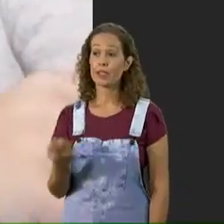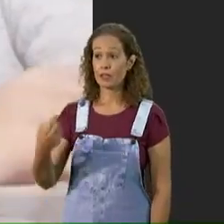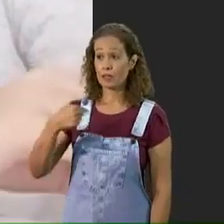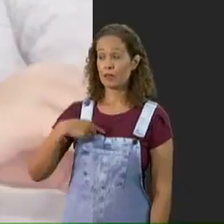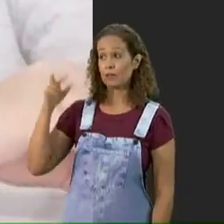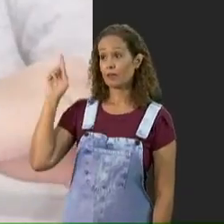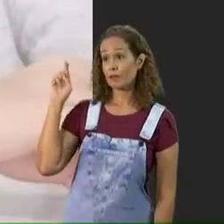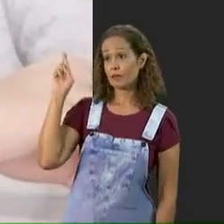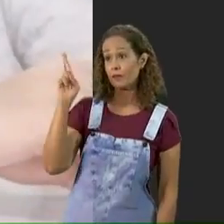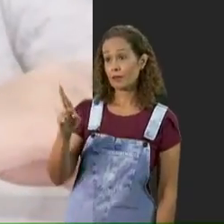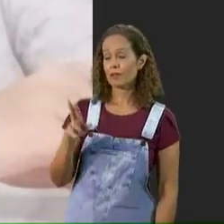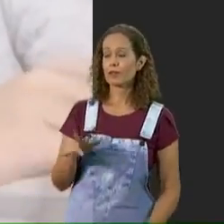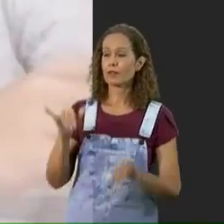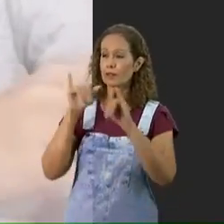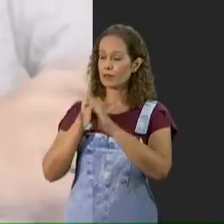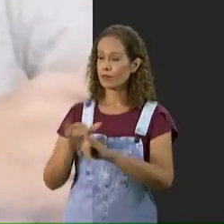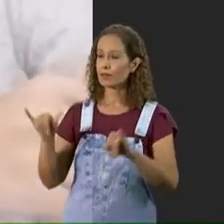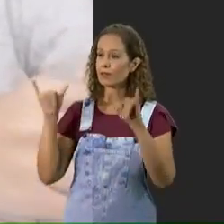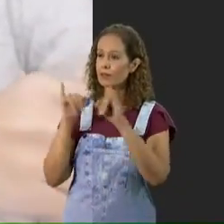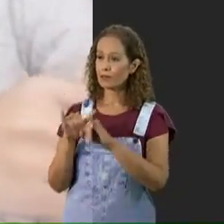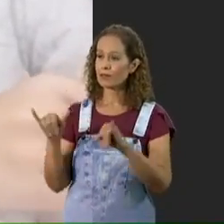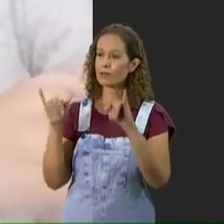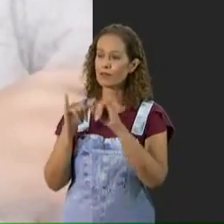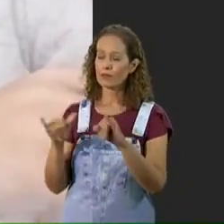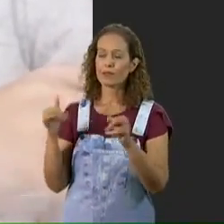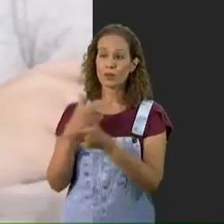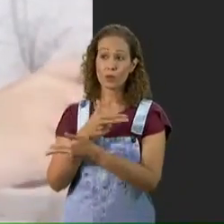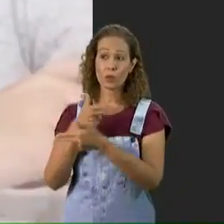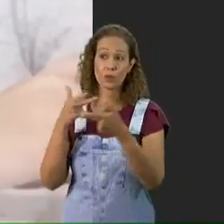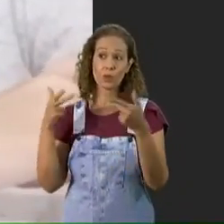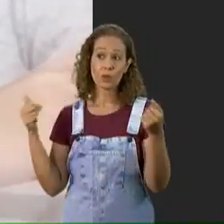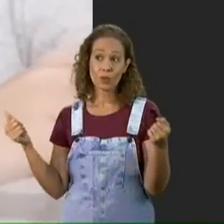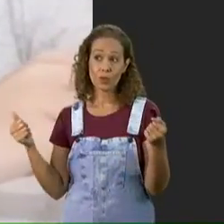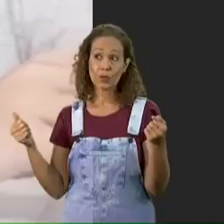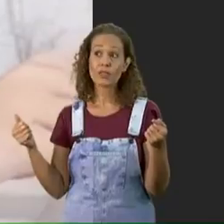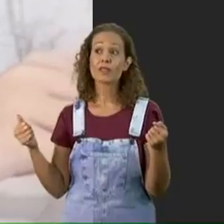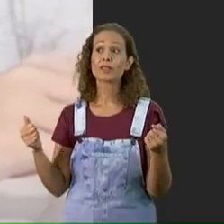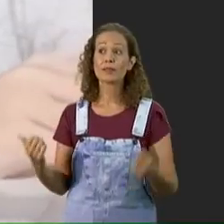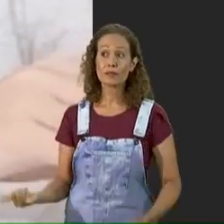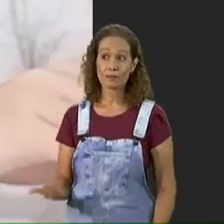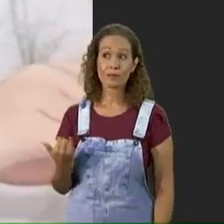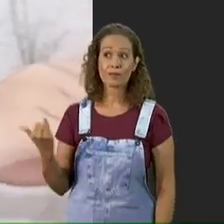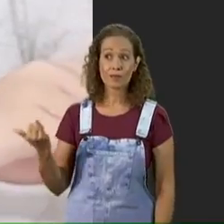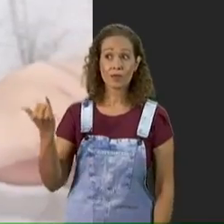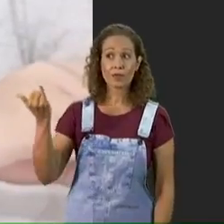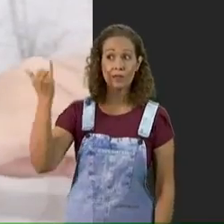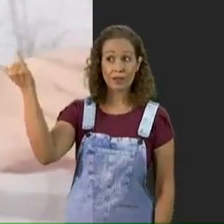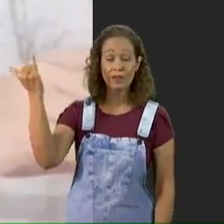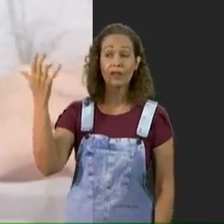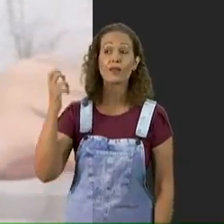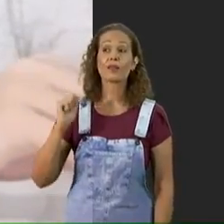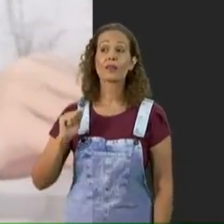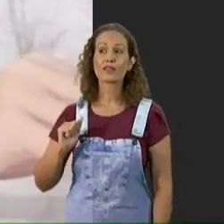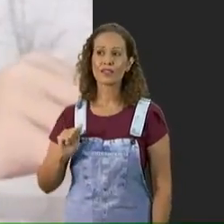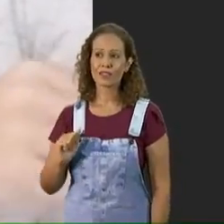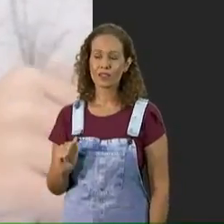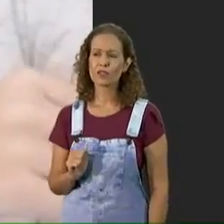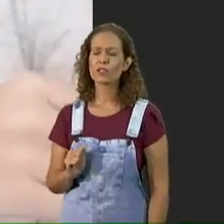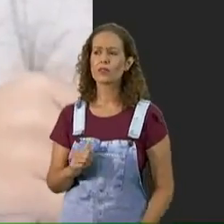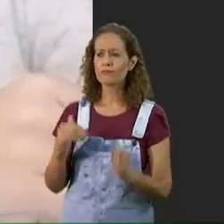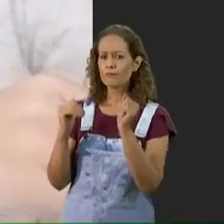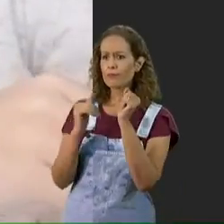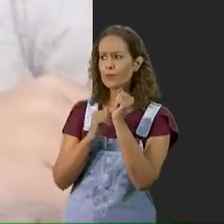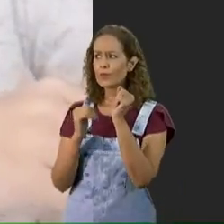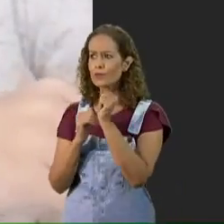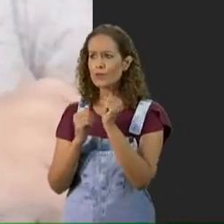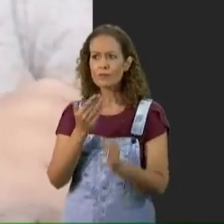e anunciar-te-ei coisas grandes e ocultas que